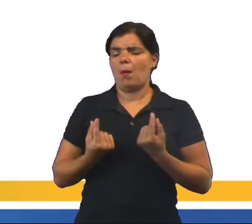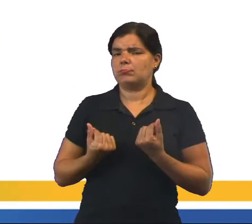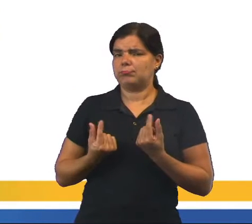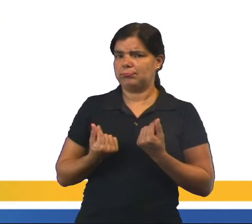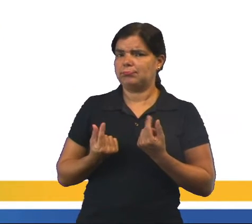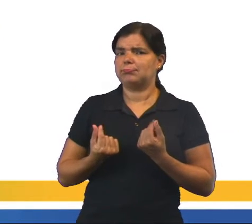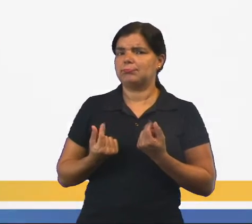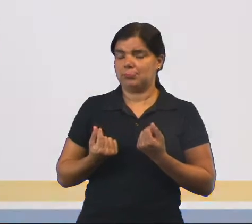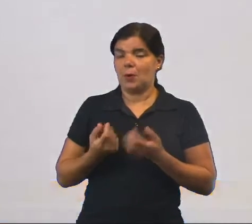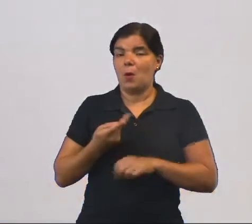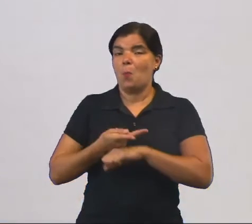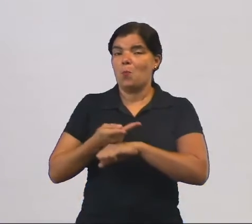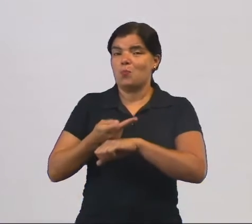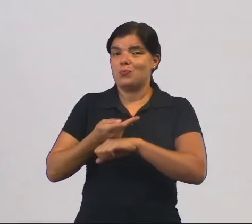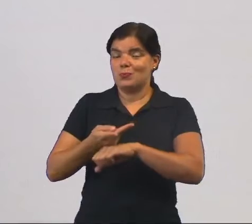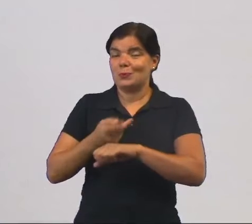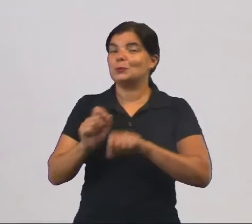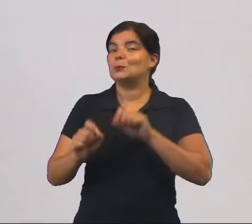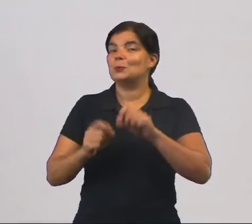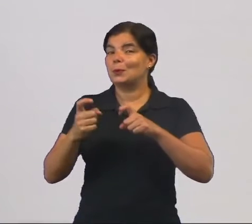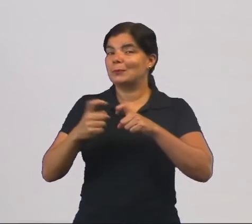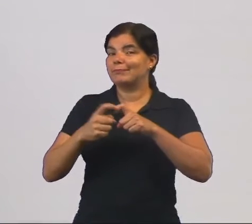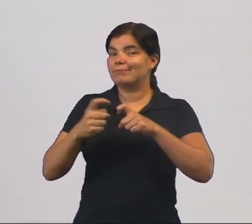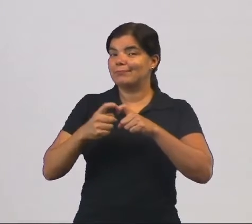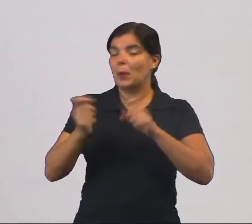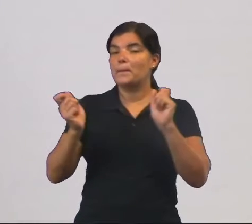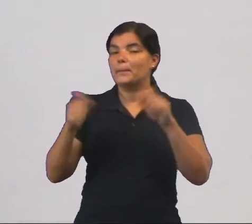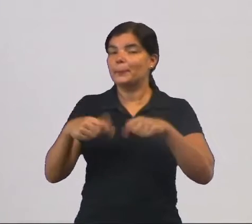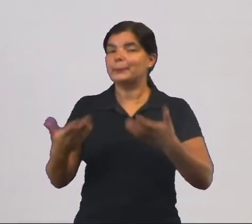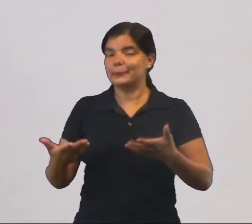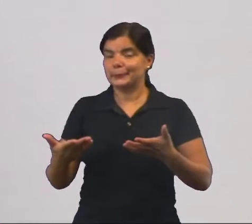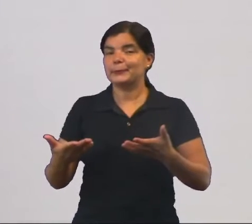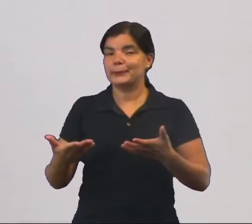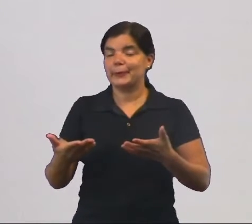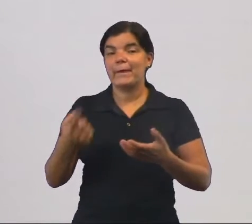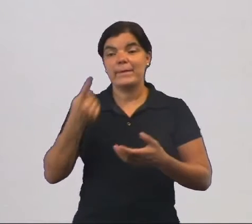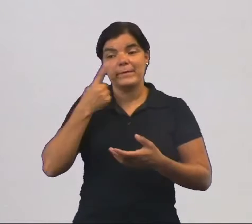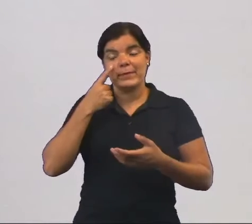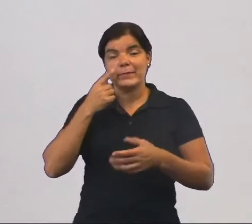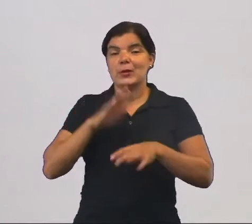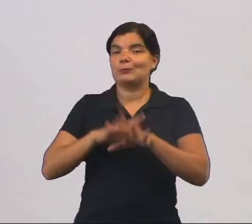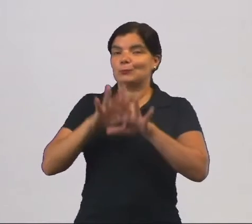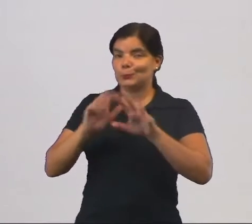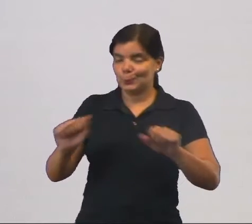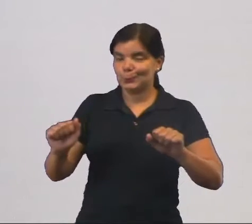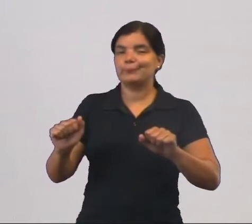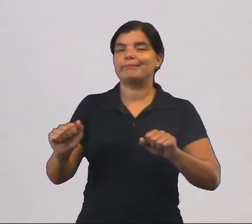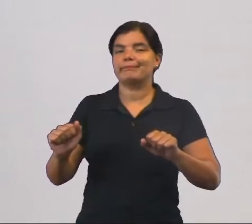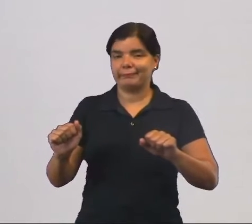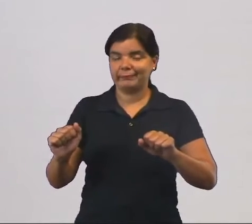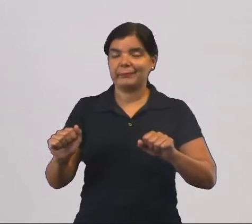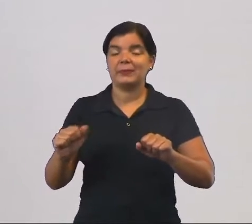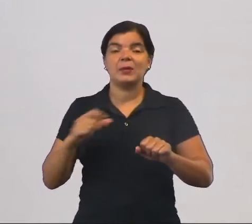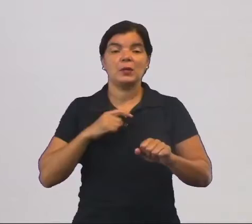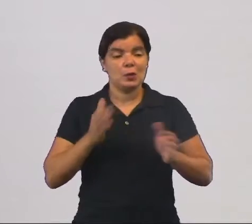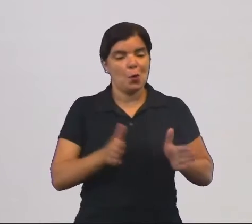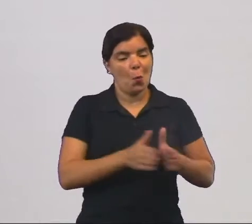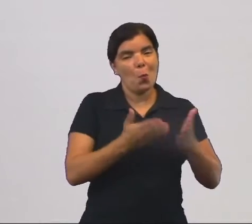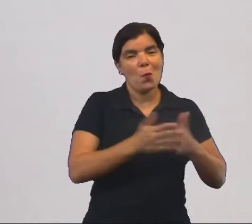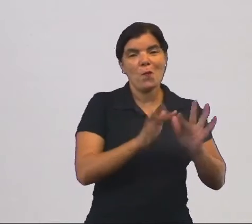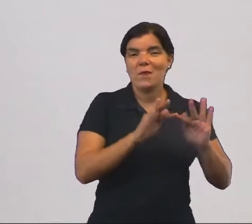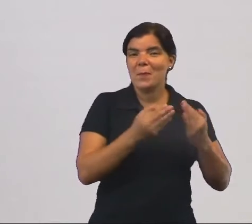condições, inclusive, de recorrer a questões médicas para poder, às vezes, se safar de determinadas situações que aquele de